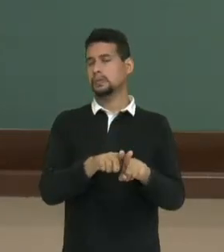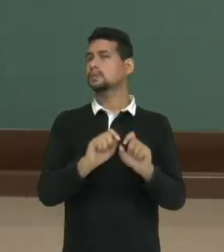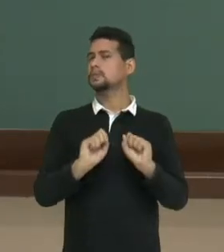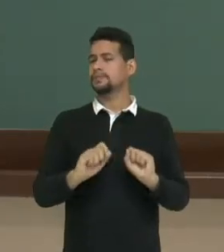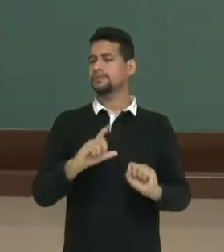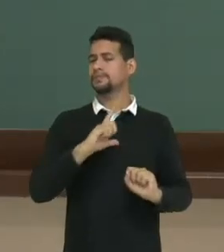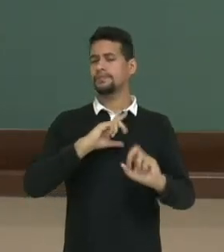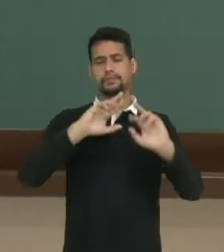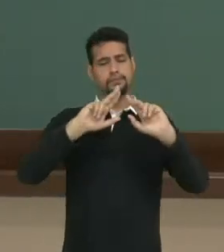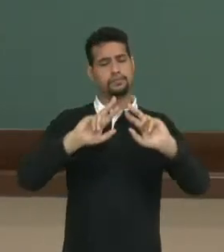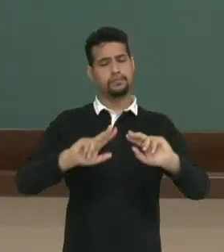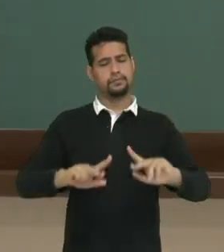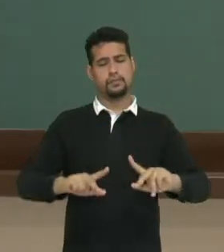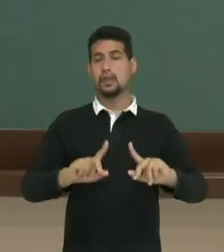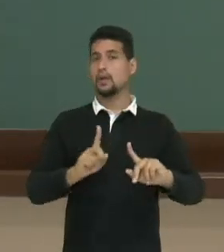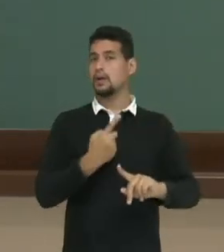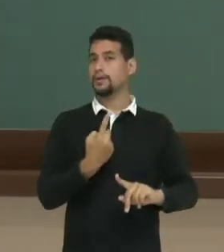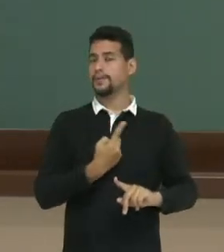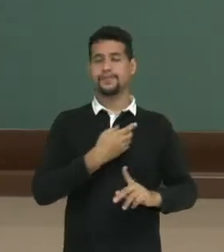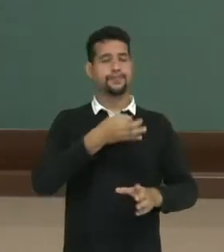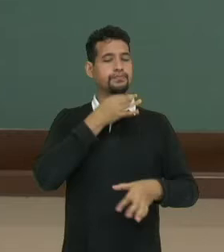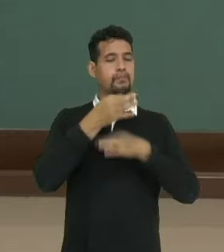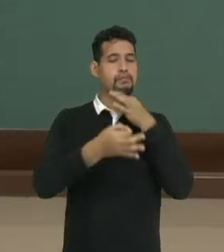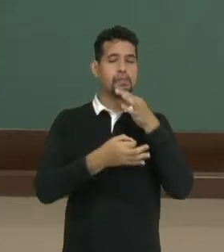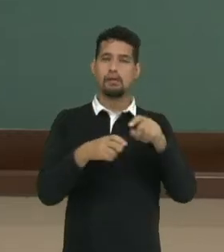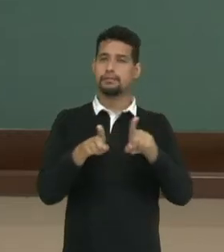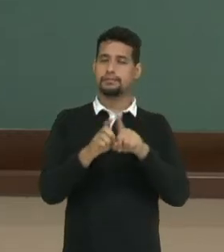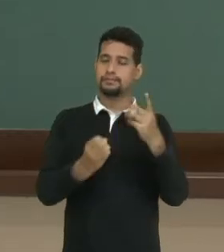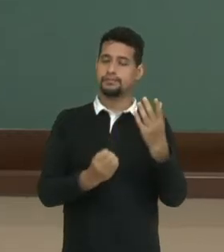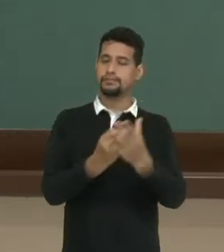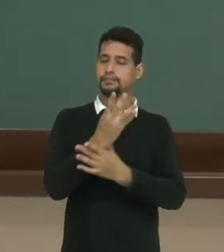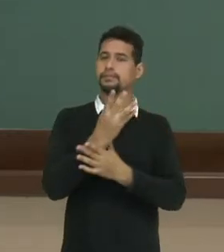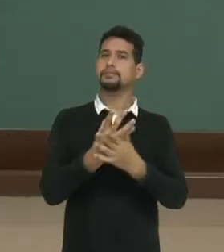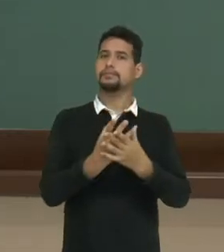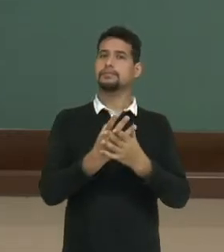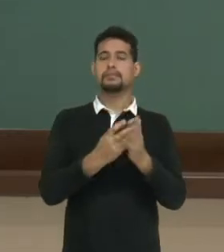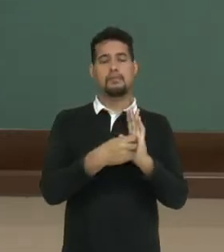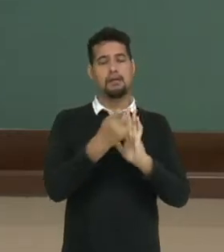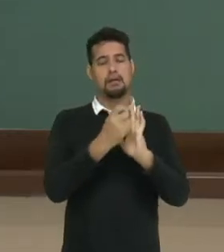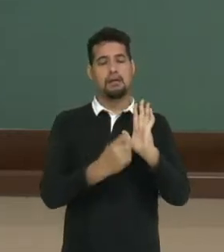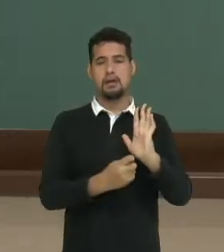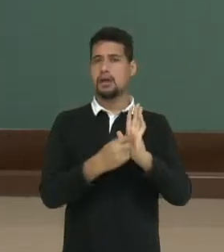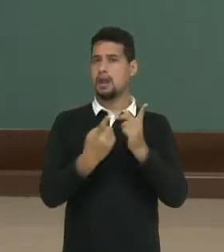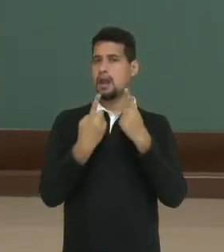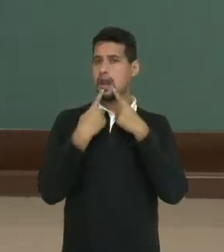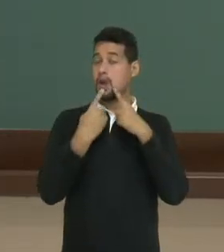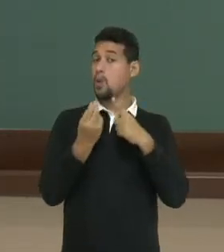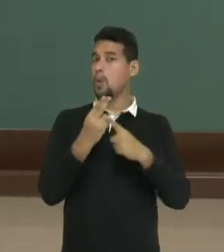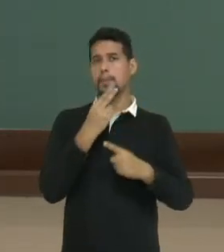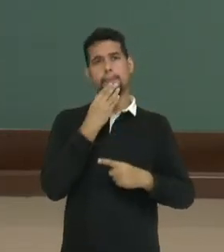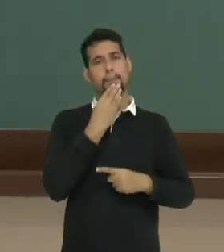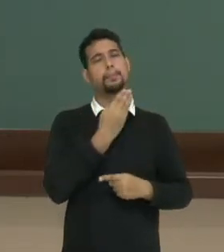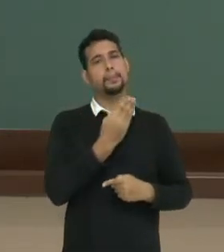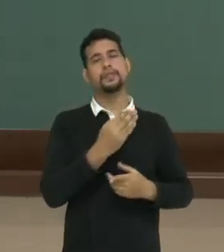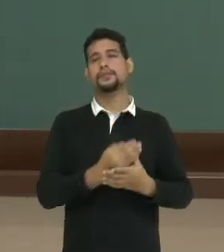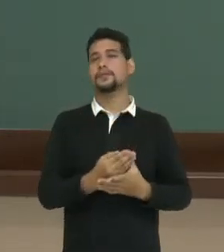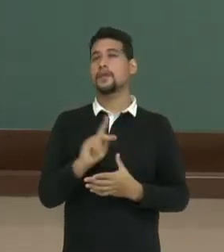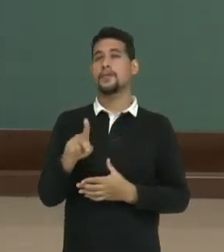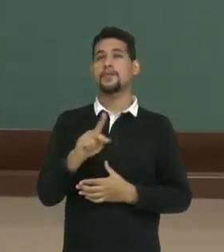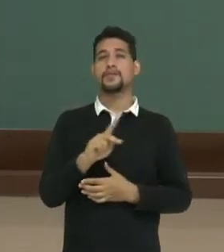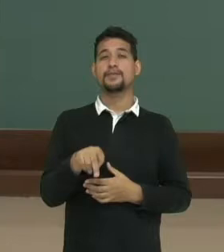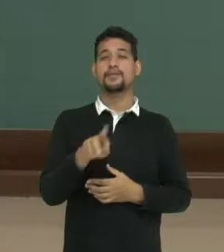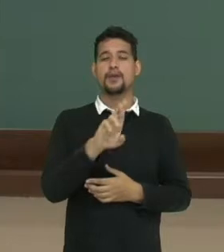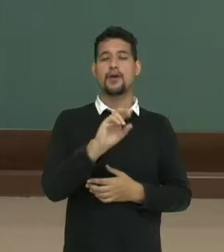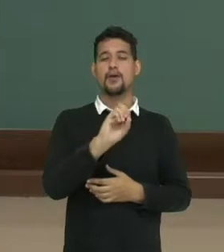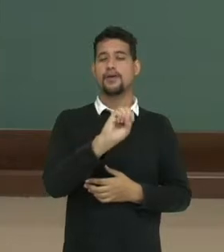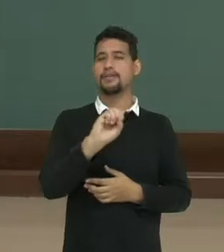existem outras possibilidades que nós vamos sugerir também de produção desta carta de reclamação ou solicitação. Eu sou a professora